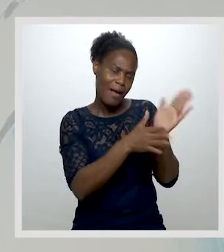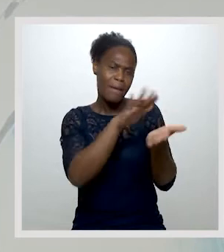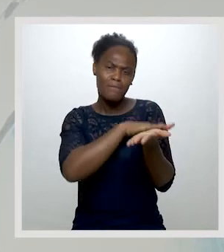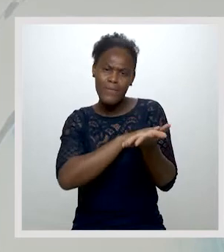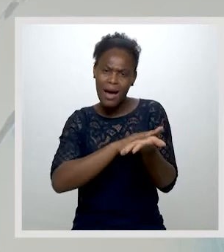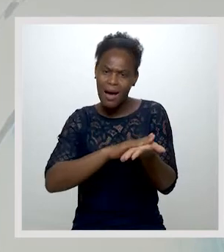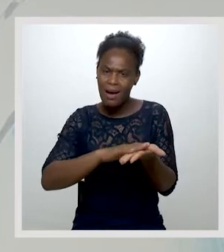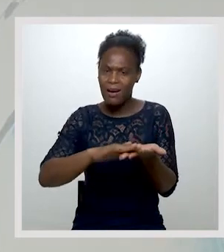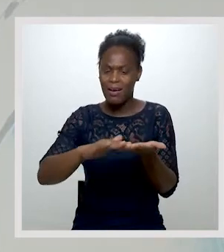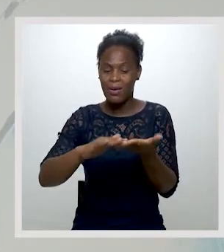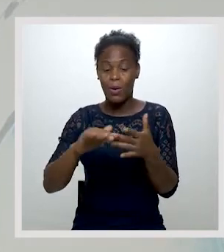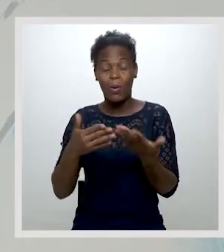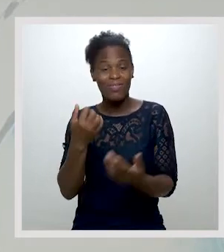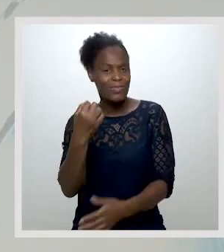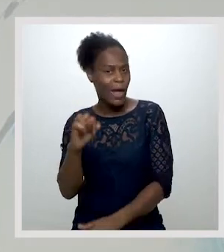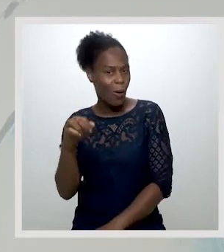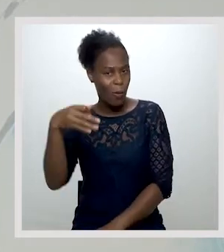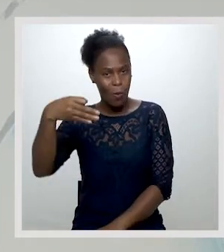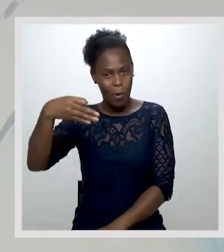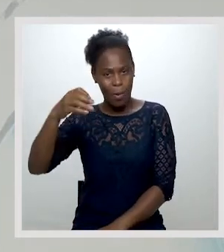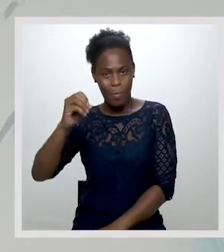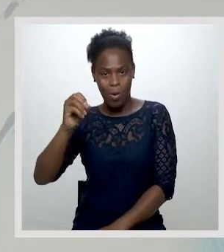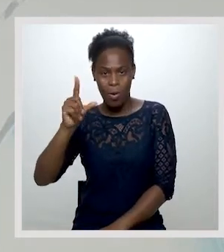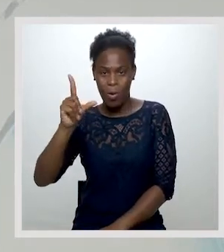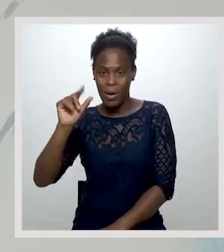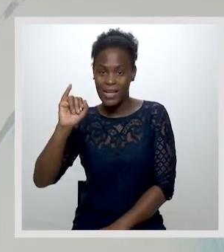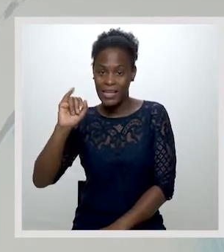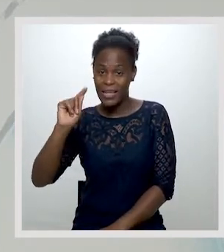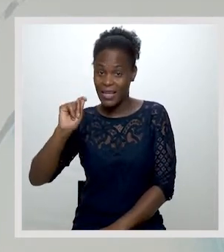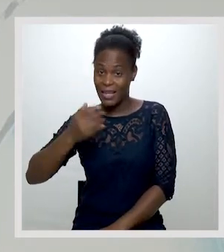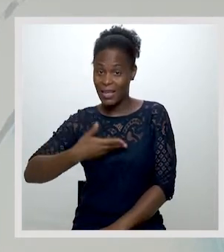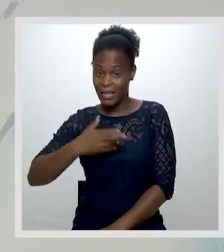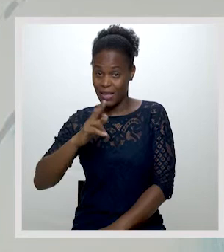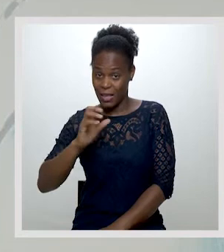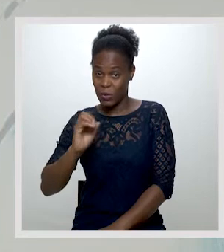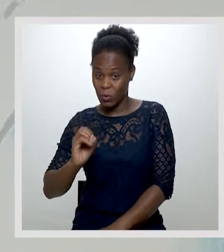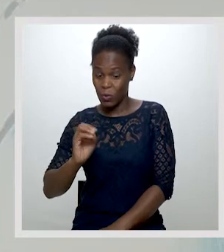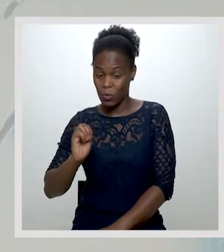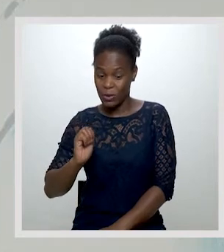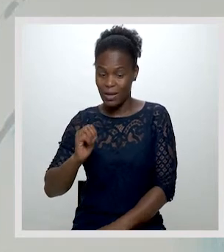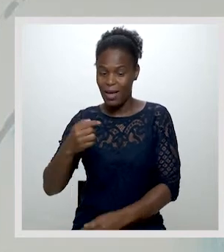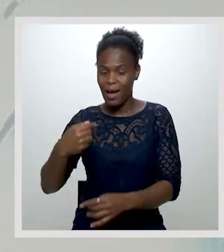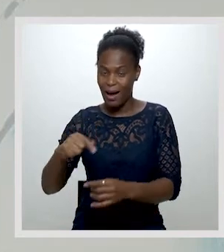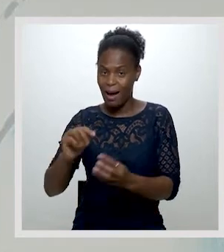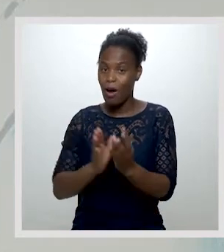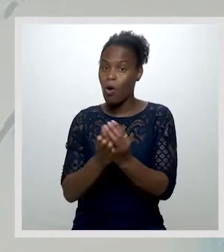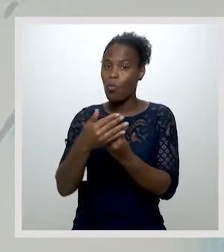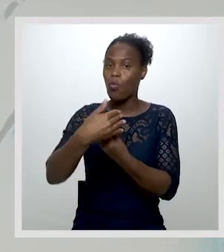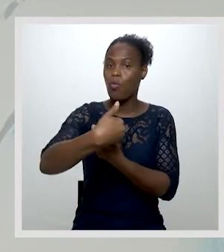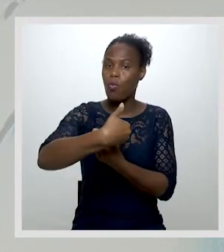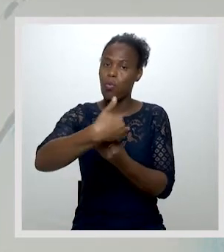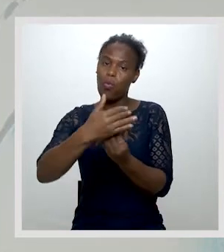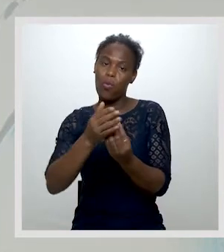Enquanto não poliedros, os sólidos não poliedros, têm superfície